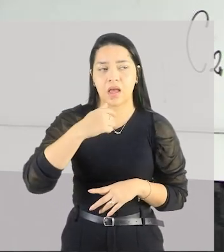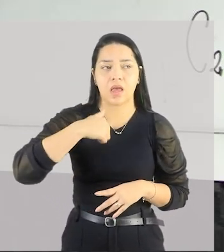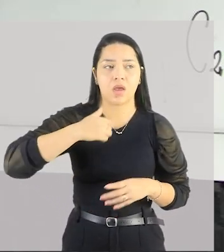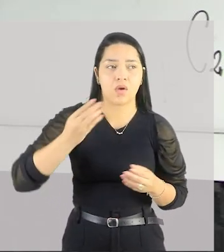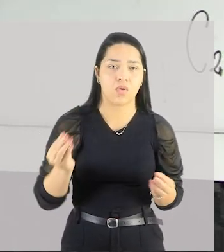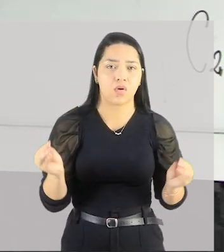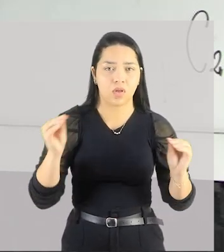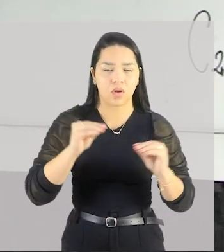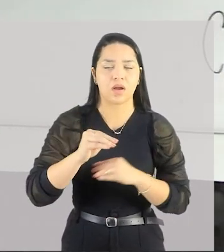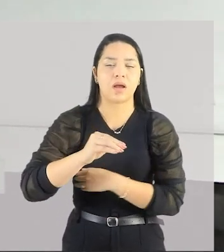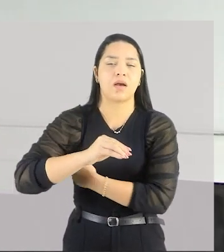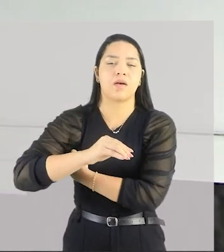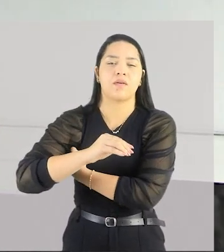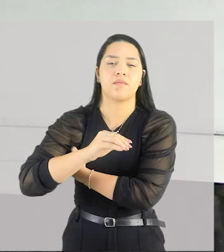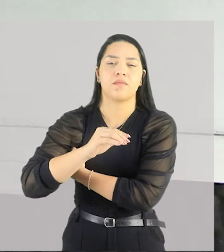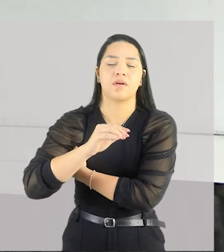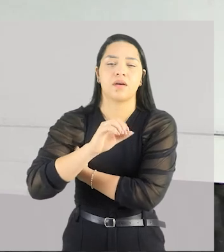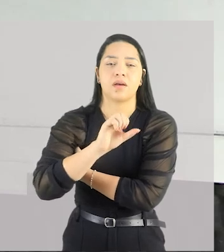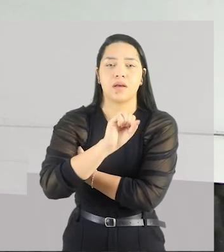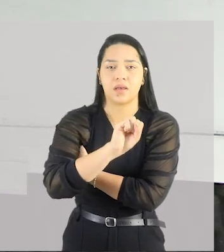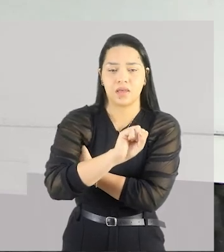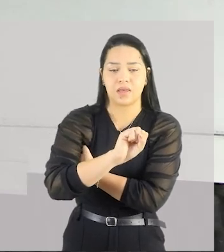tá? Da questão.